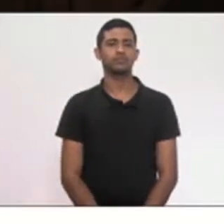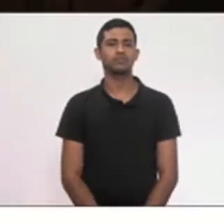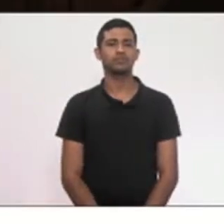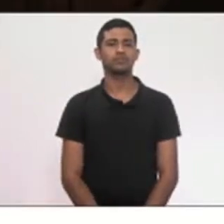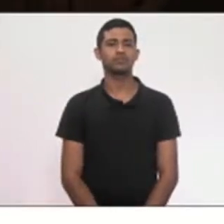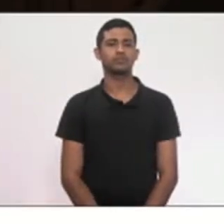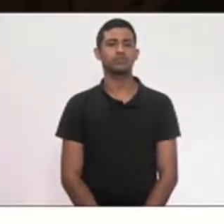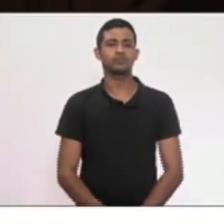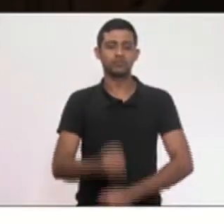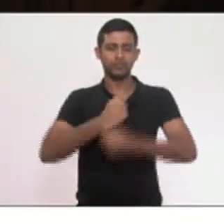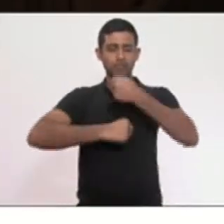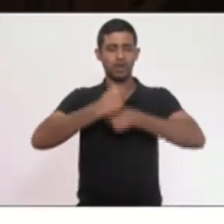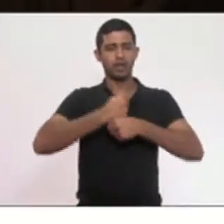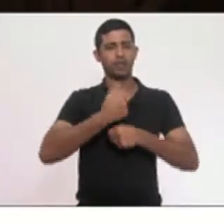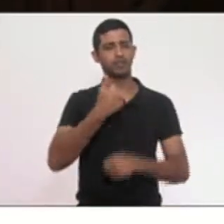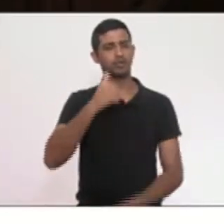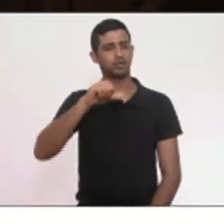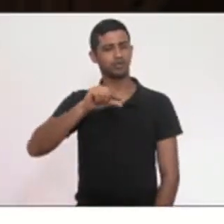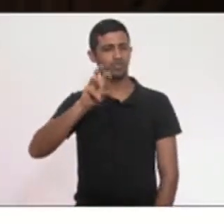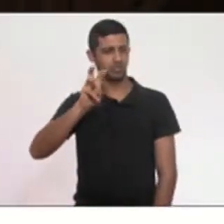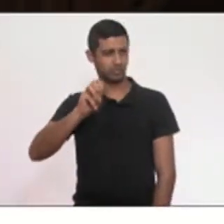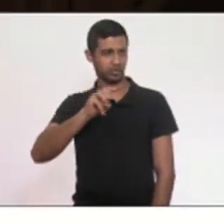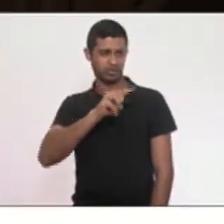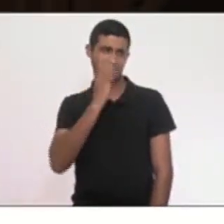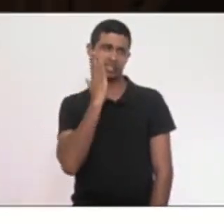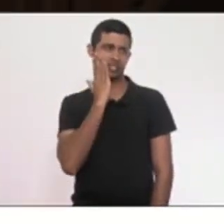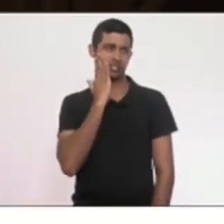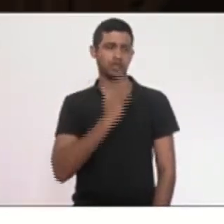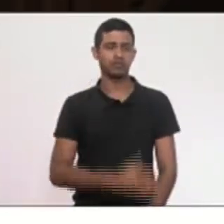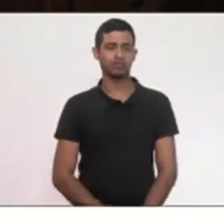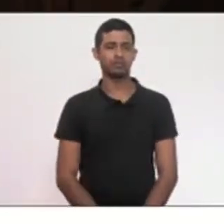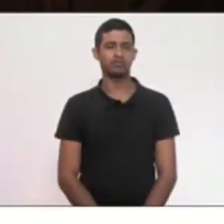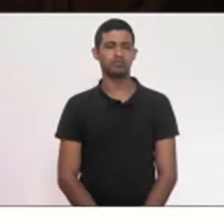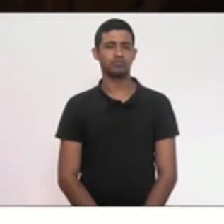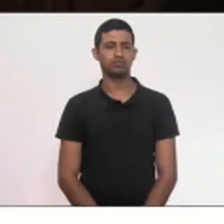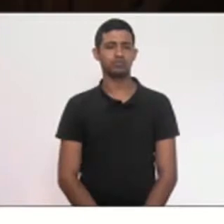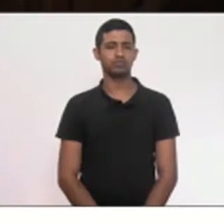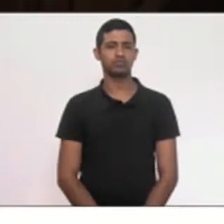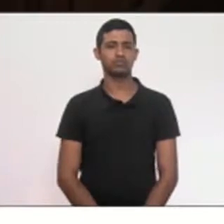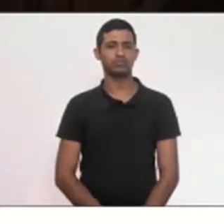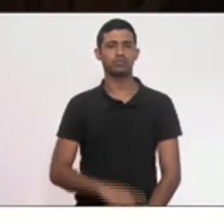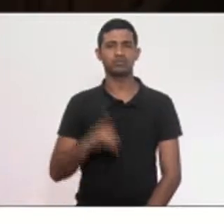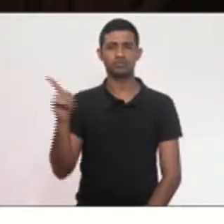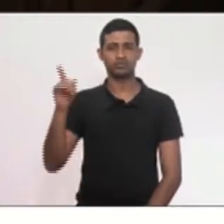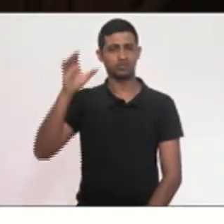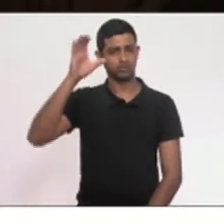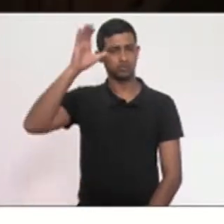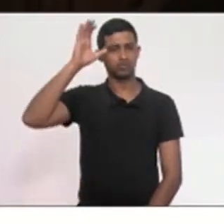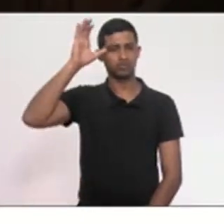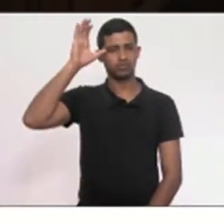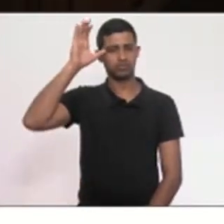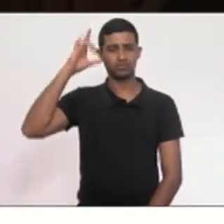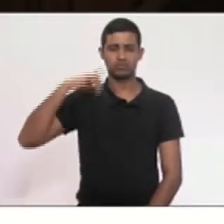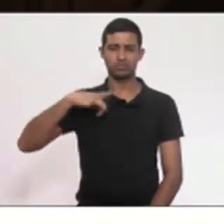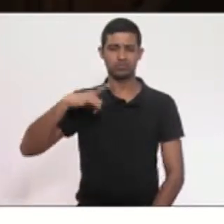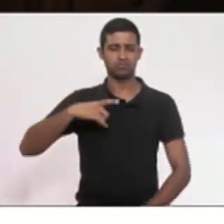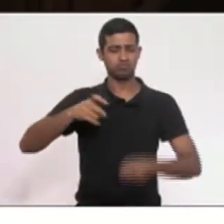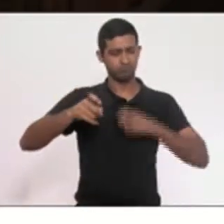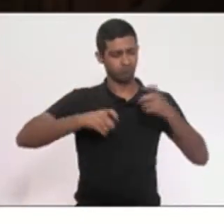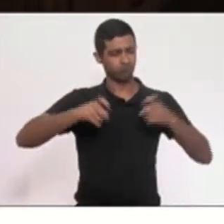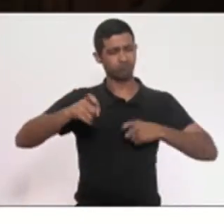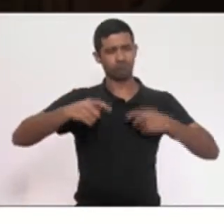Nos anos 50, como Vossa Excelência sabe, as Coreias travaram uma dura guerra,